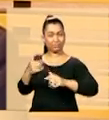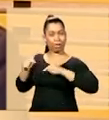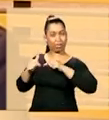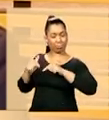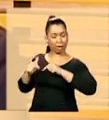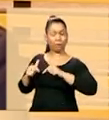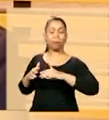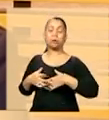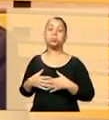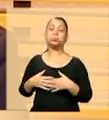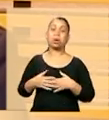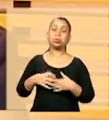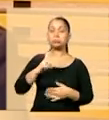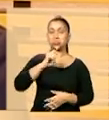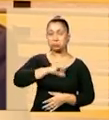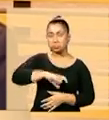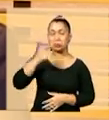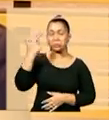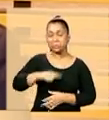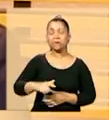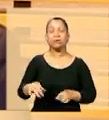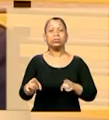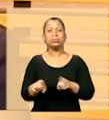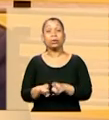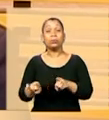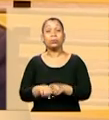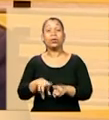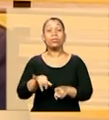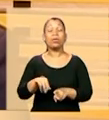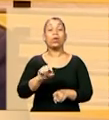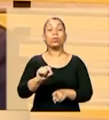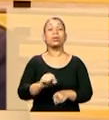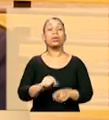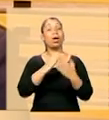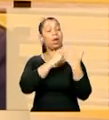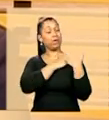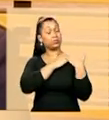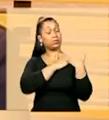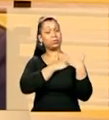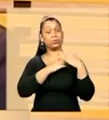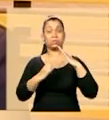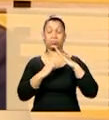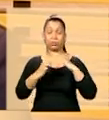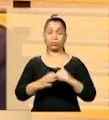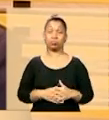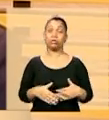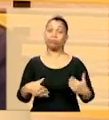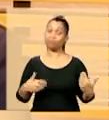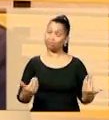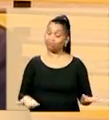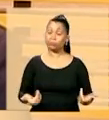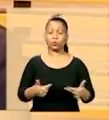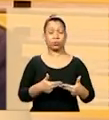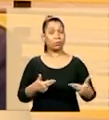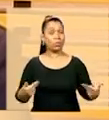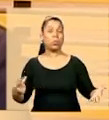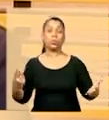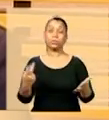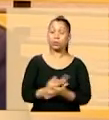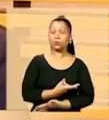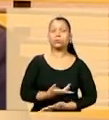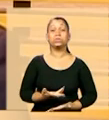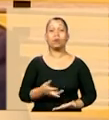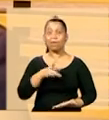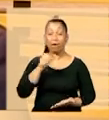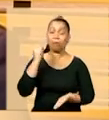afastamento e conseguir algum benefício. E também já vai ficar predisposta à responsabilização da empresa, que de alguma forma isso aconteceu,